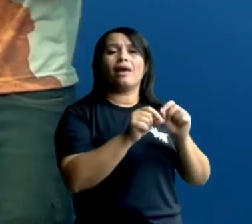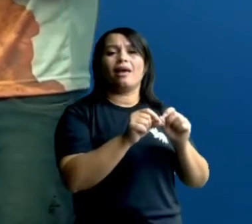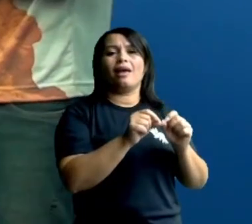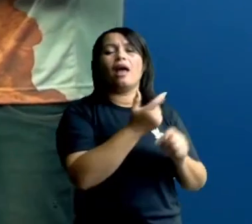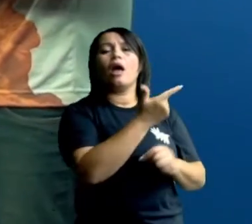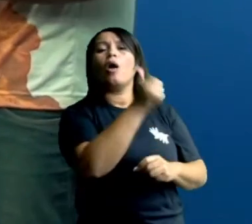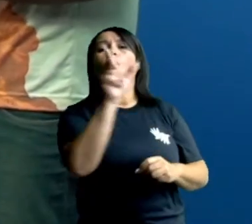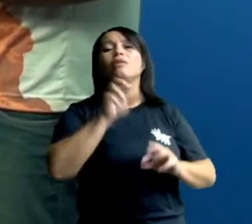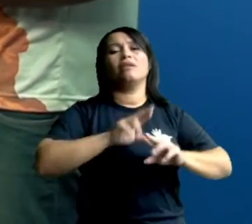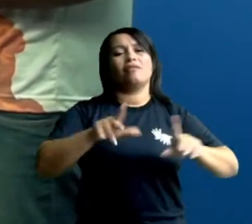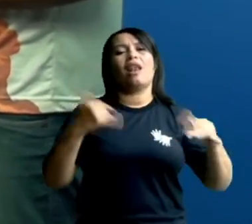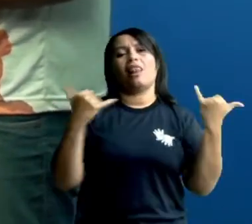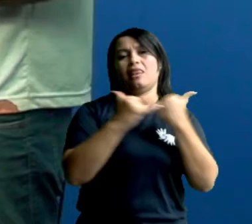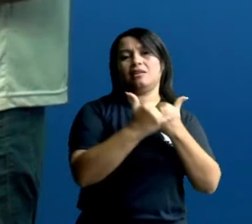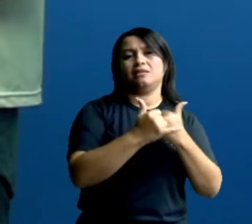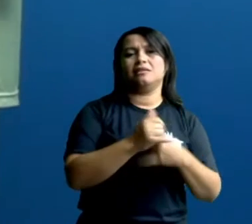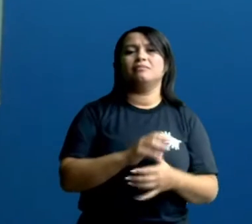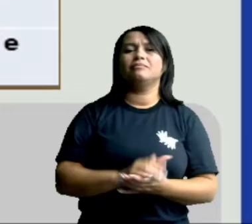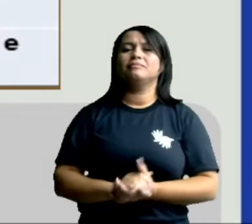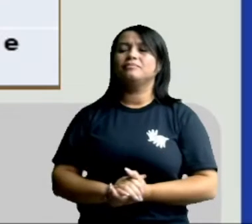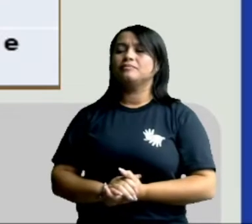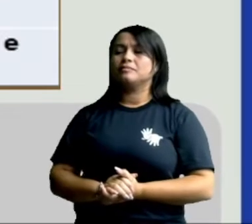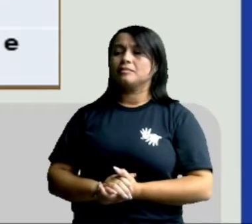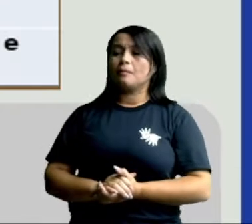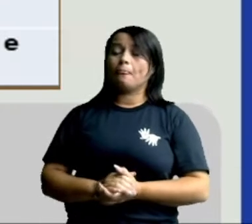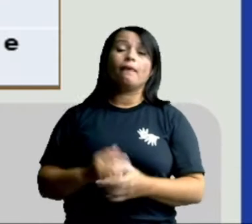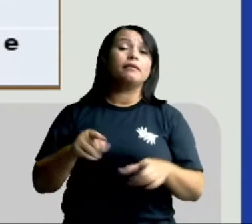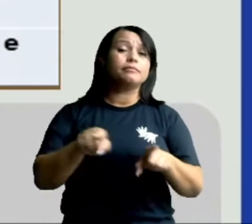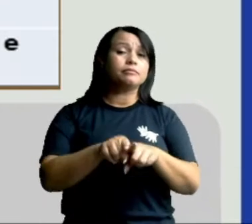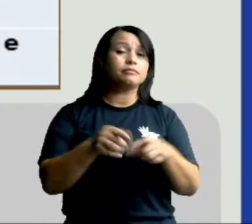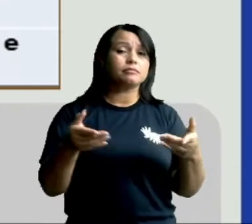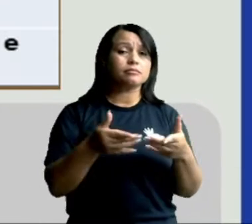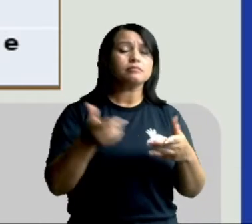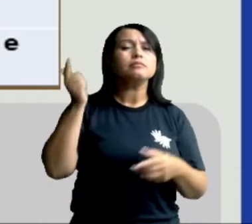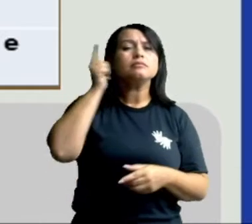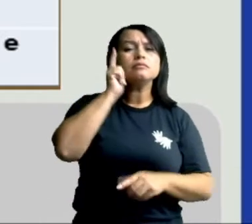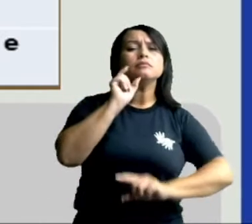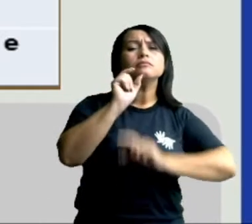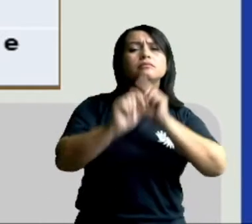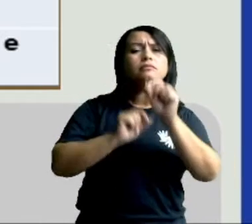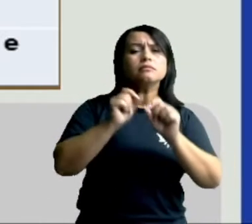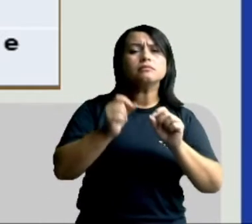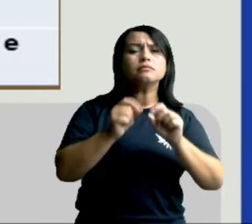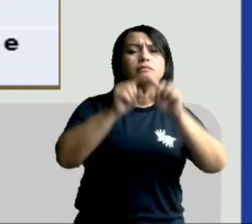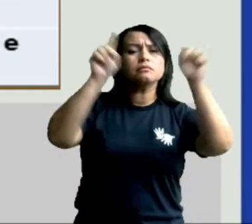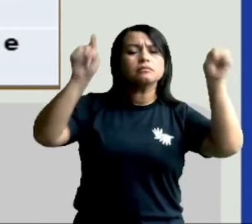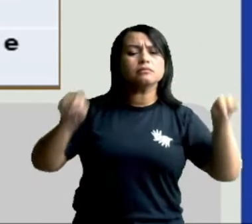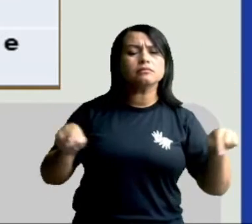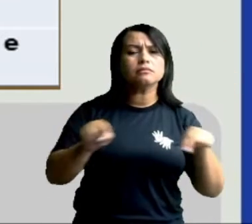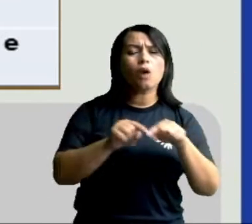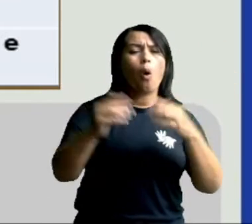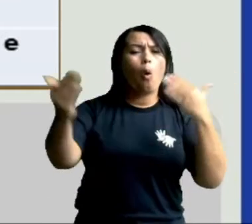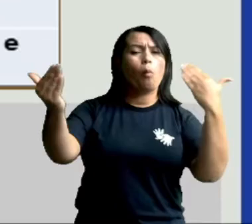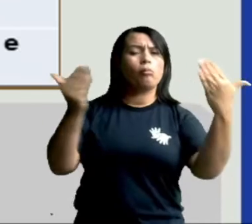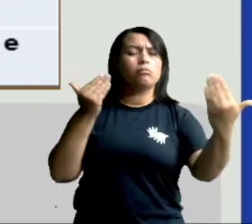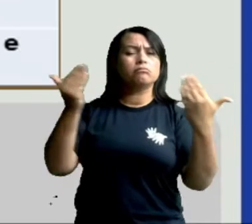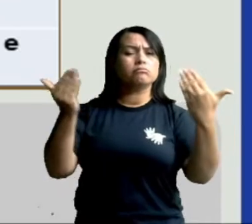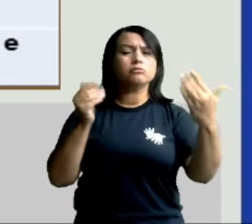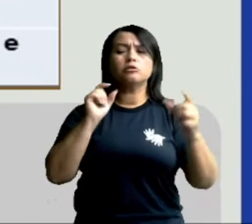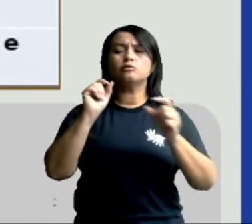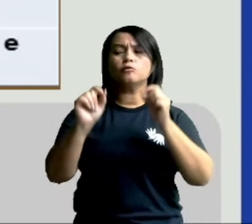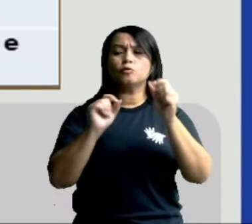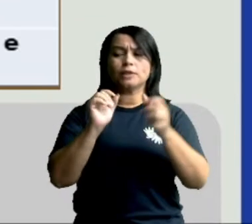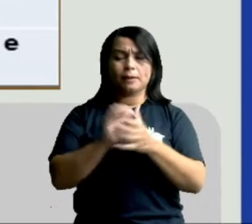outra, diferente dos vegetais. E agora a gente consegue, através desse quadro comparativo, né,